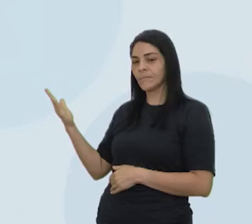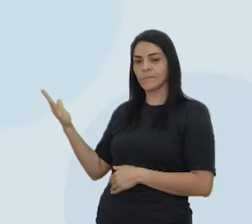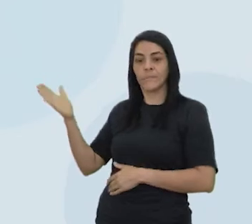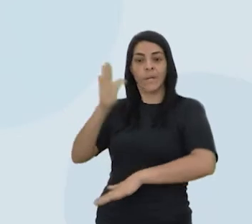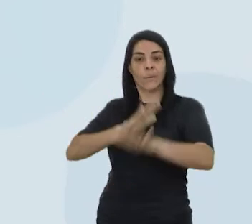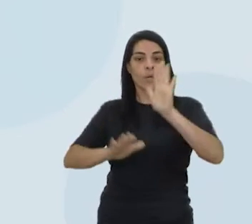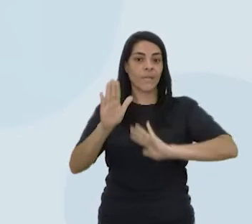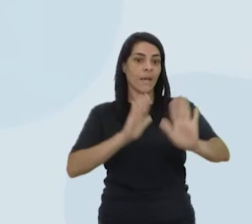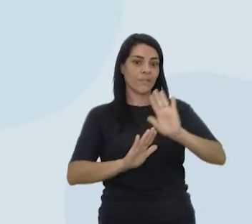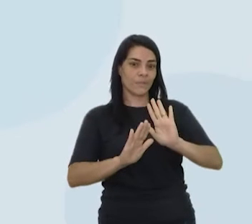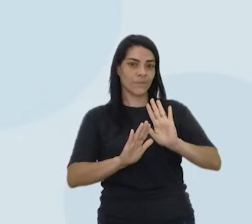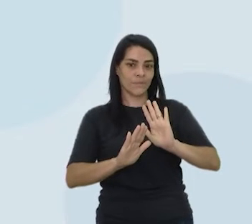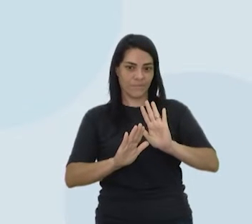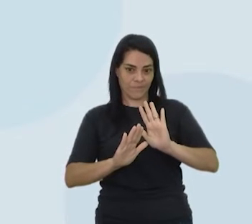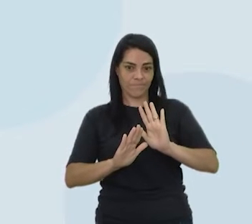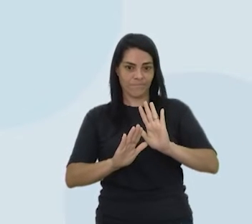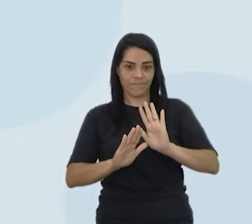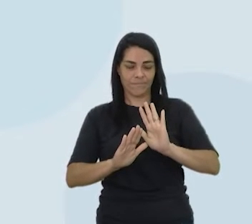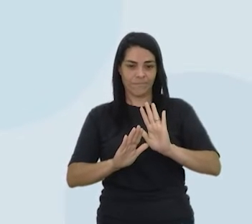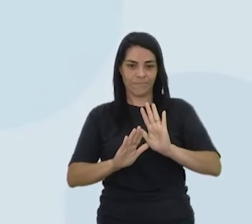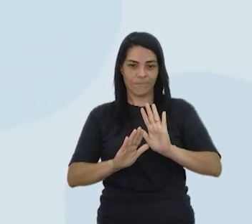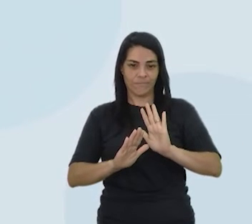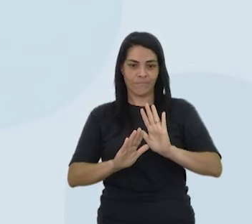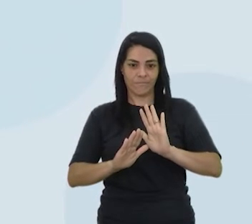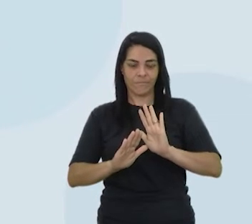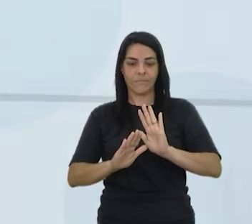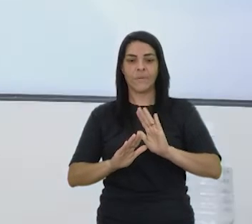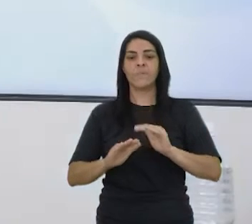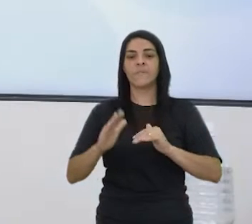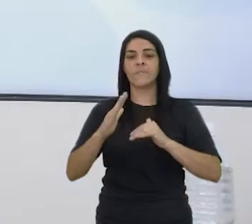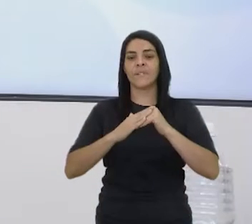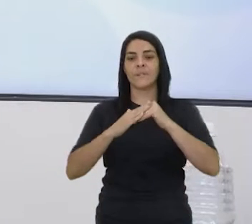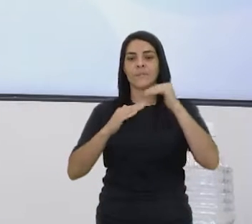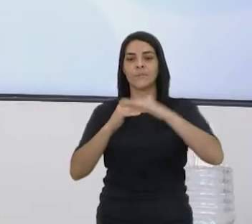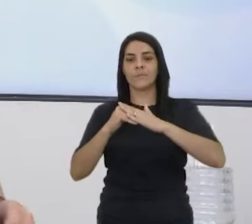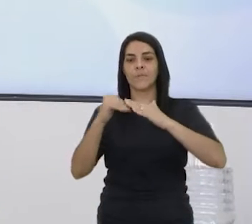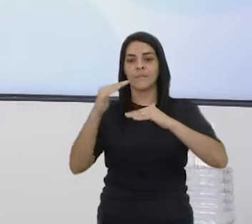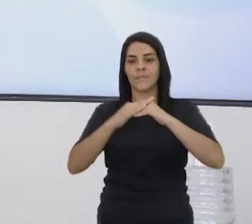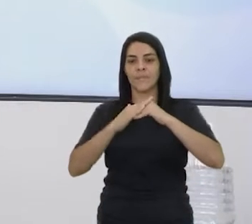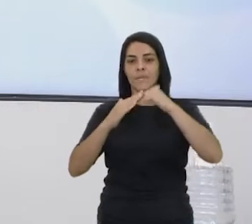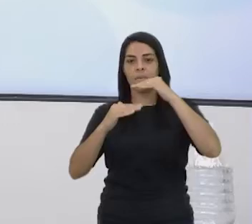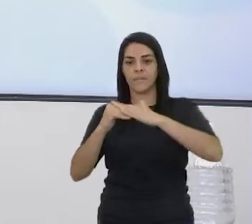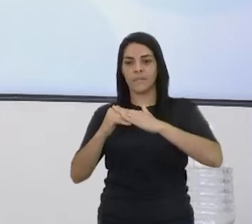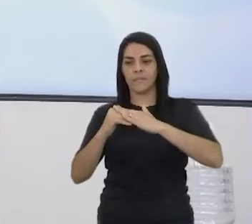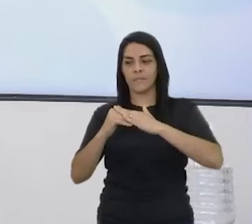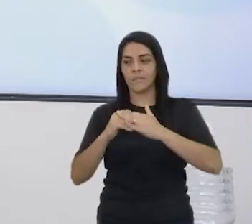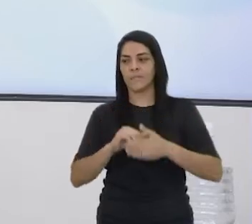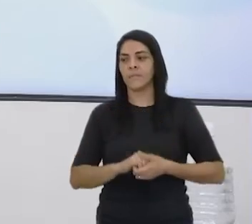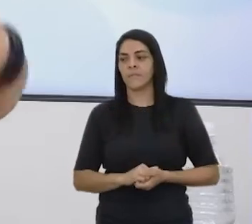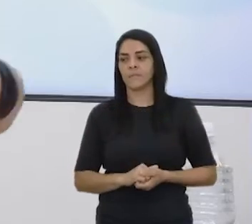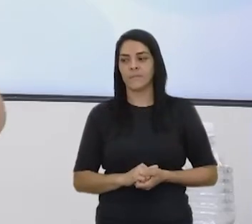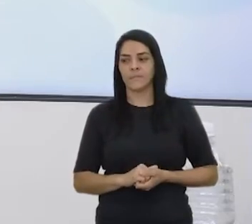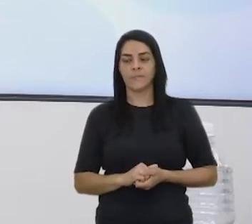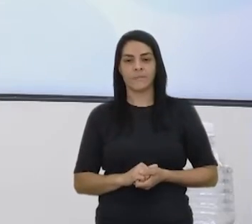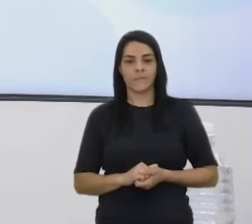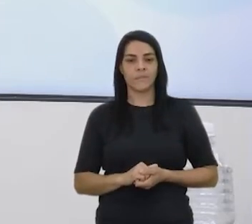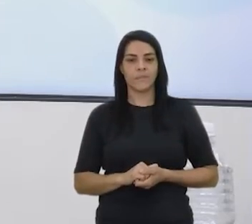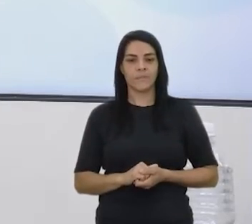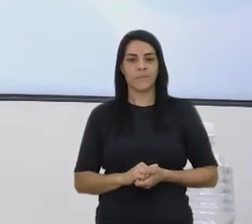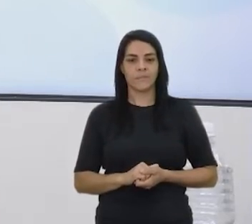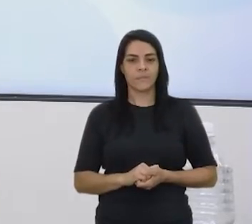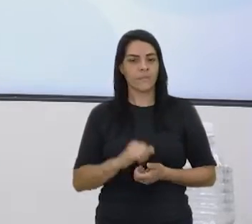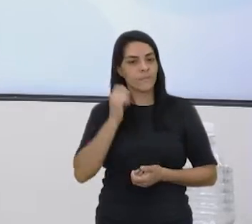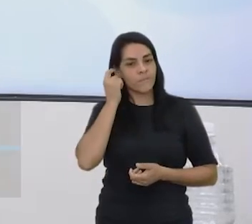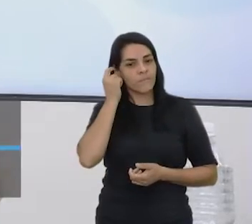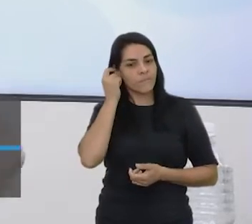Cuidado inconstante construção porque eu acho que quando a gente inicia um ano a gente inicia